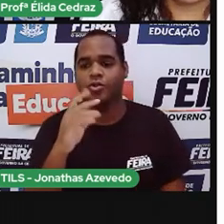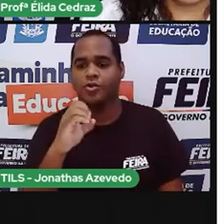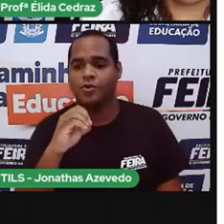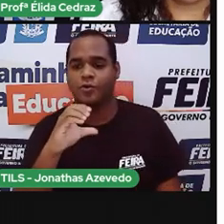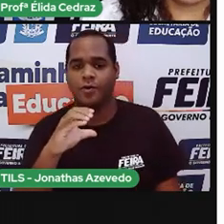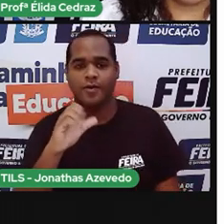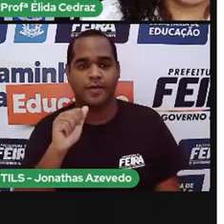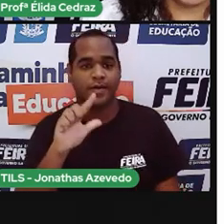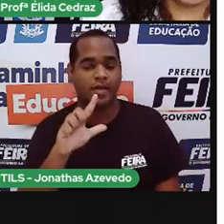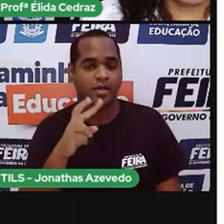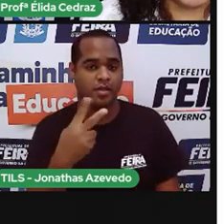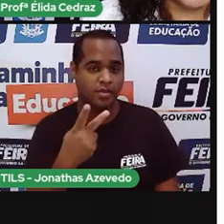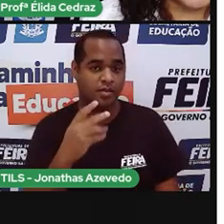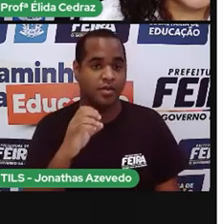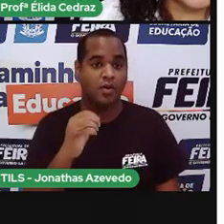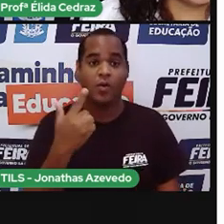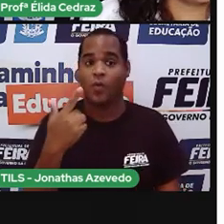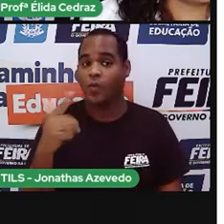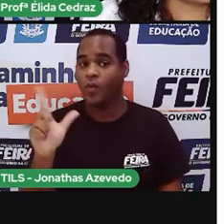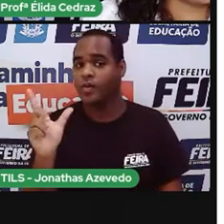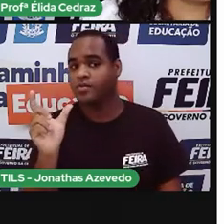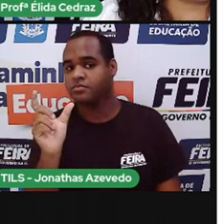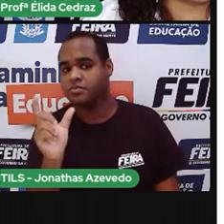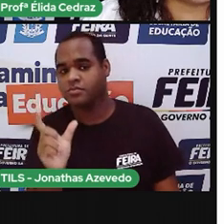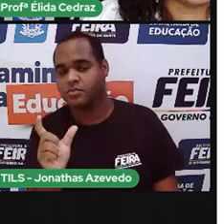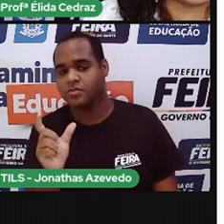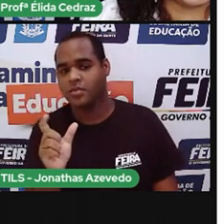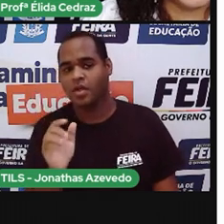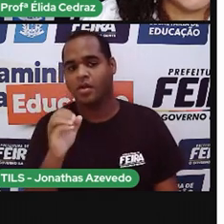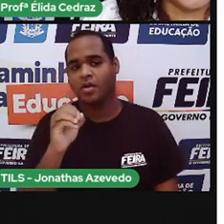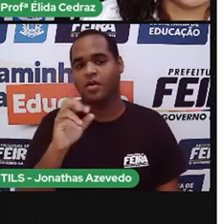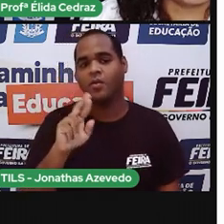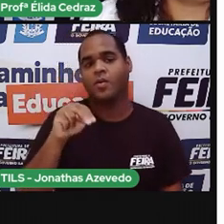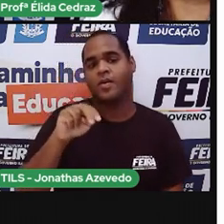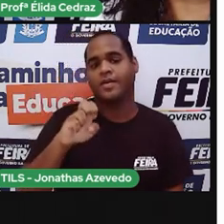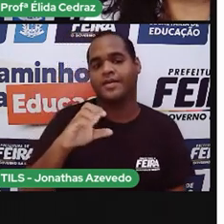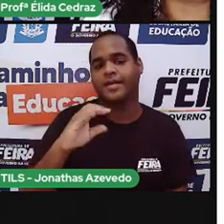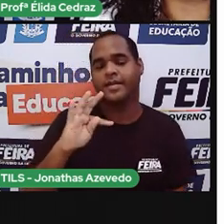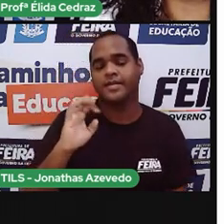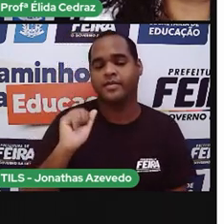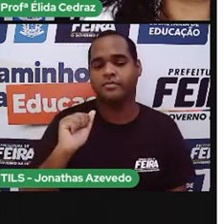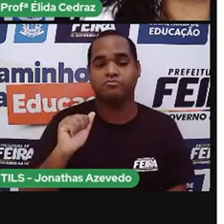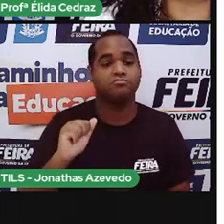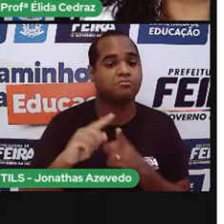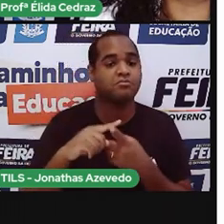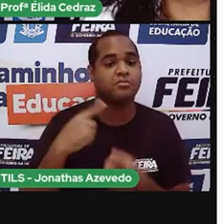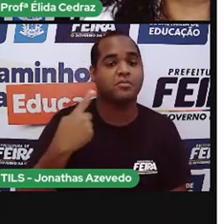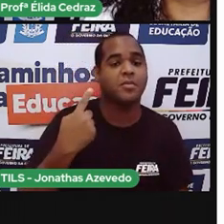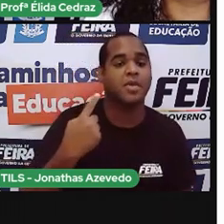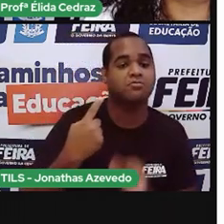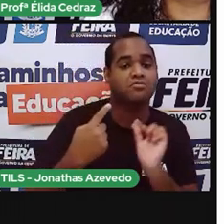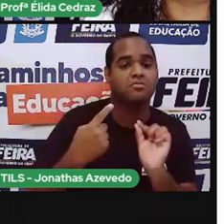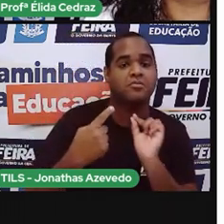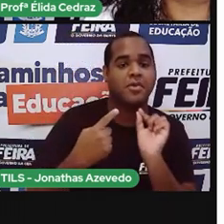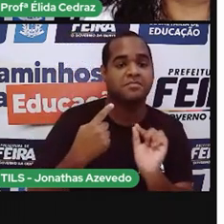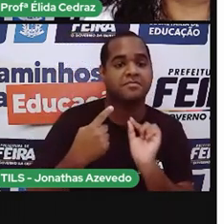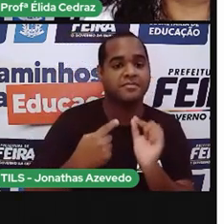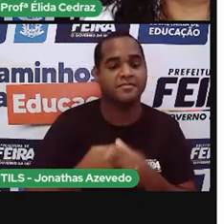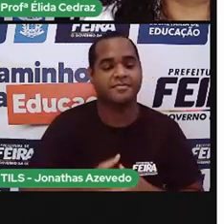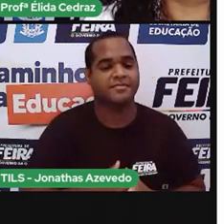e a outra palavrinha é corneta Qual será o que é